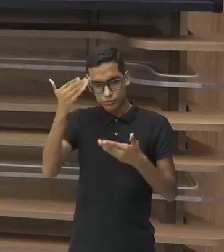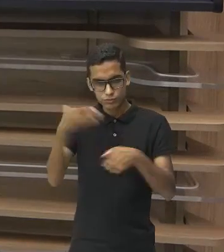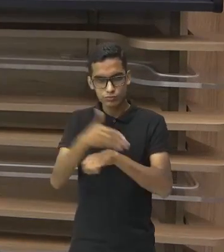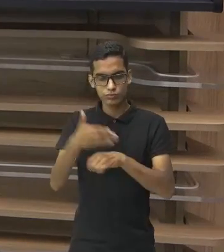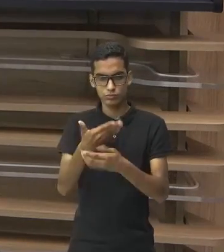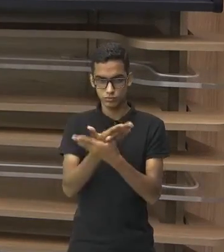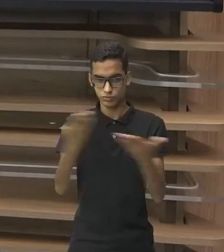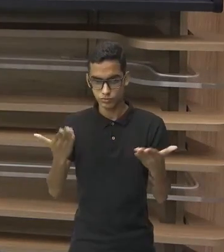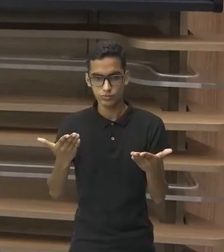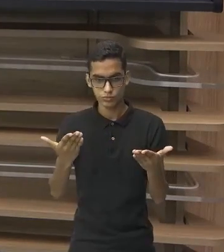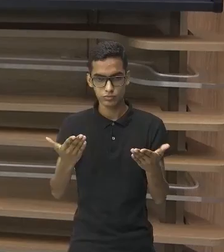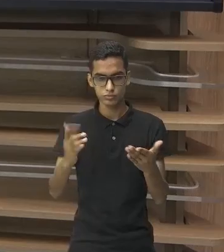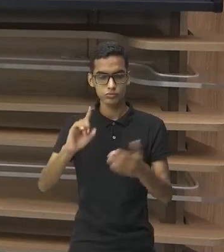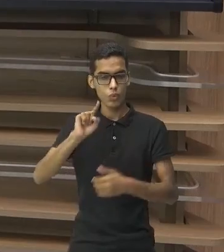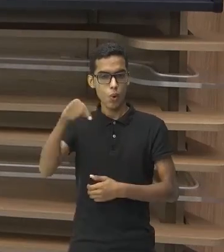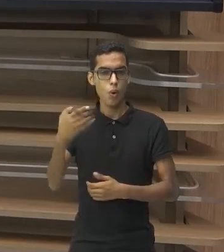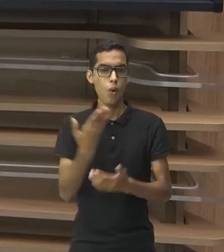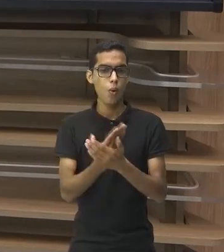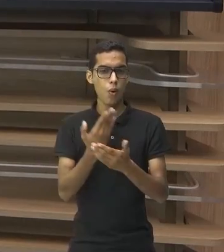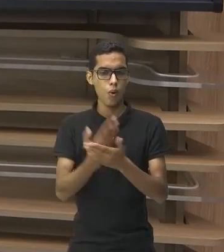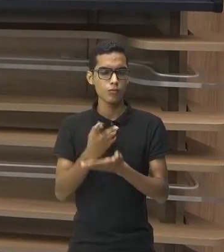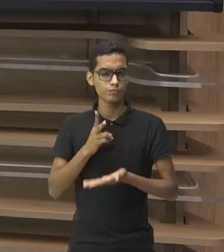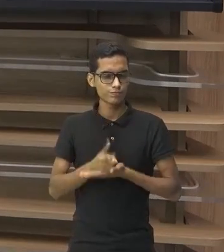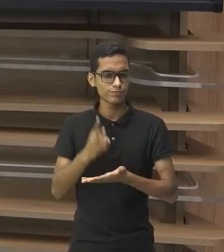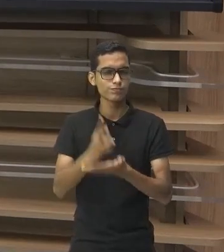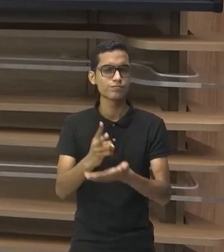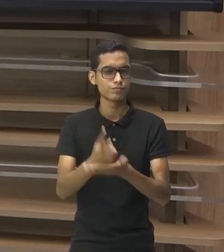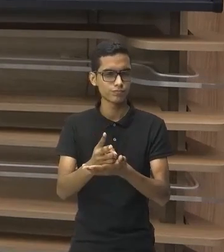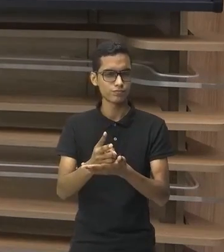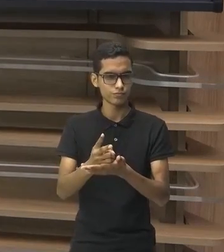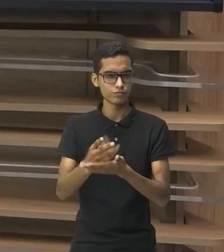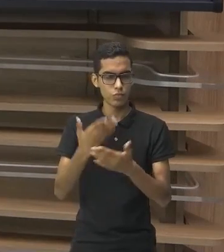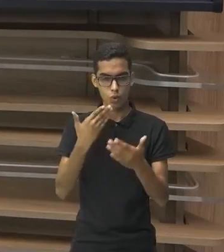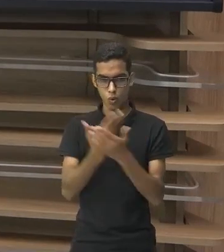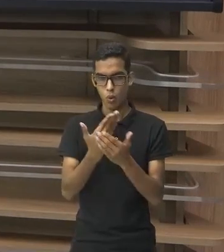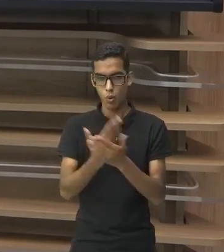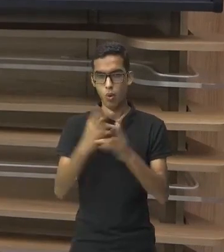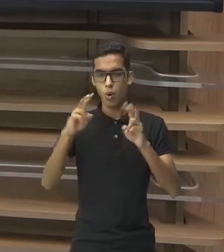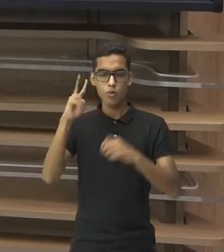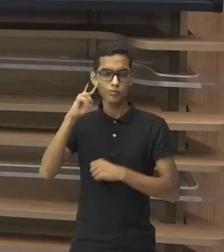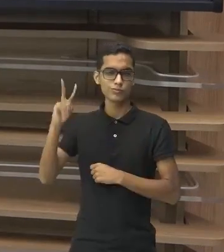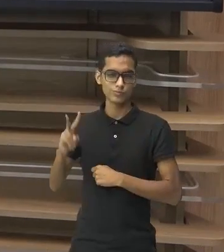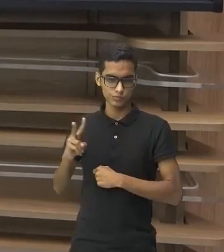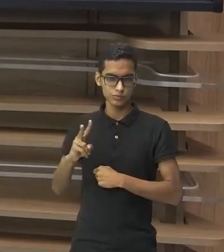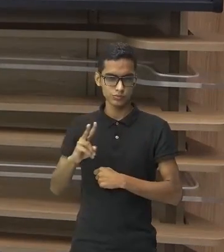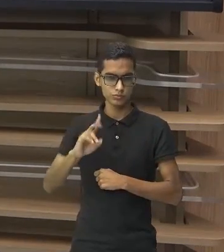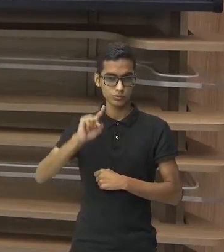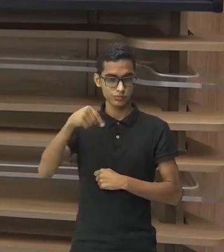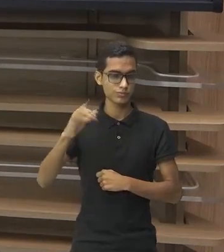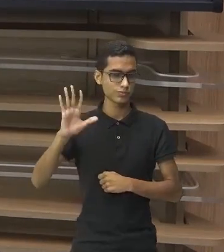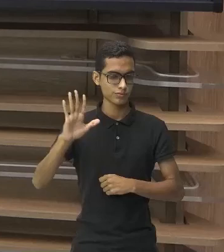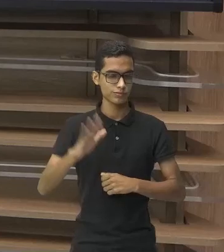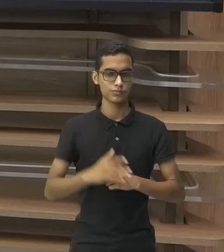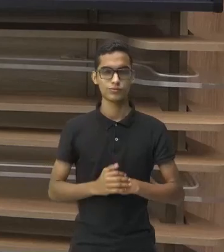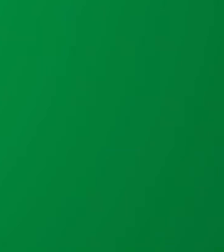aqui. Na próxima aula a gente vai continuar com essa nossa viagem magnífica da história e até a próxima.